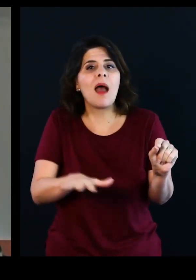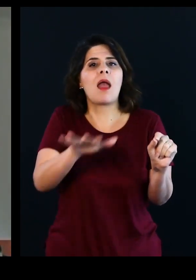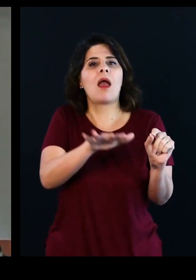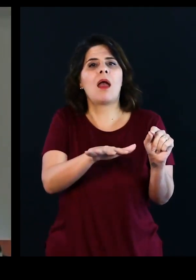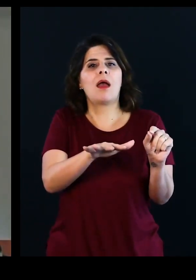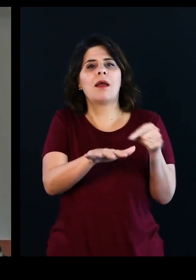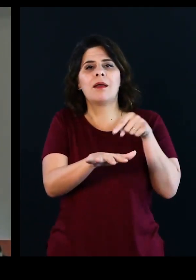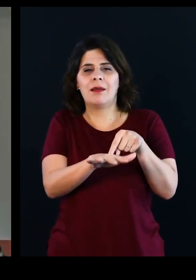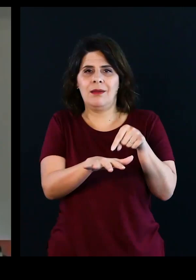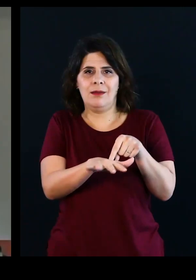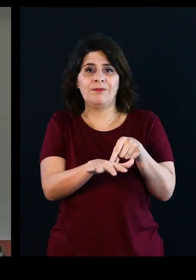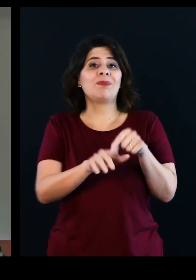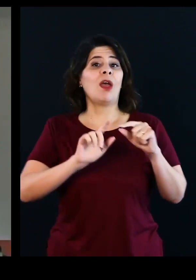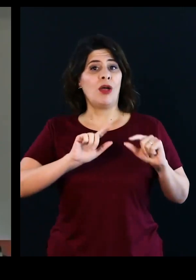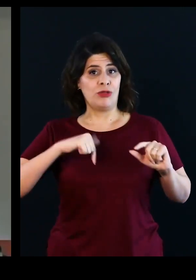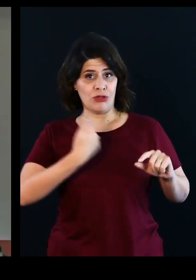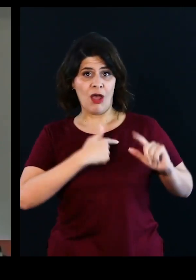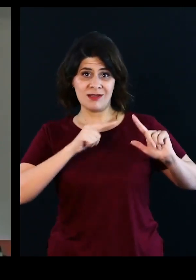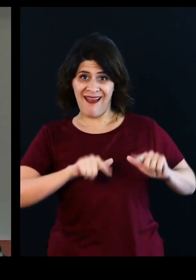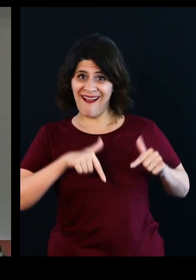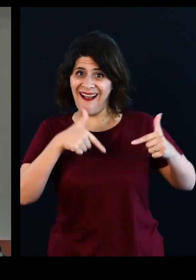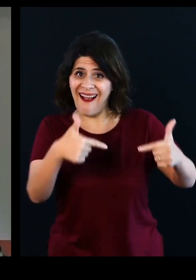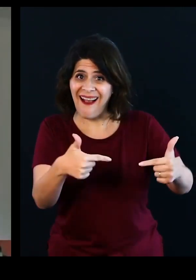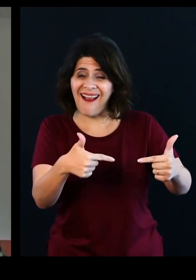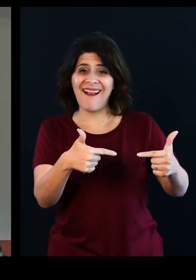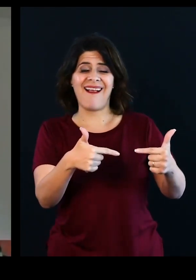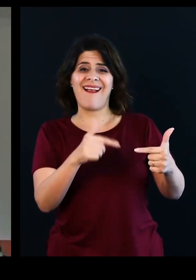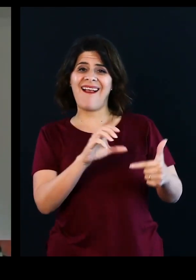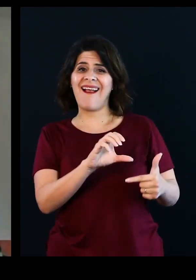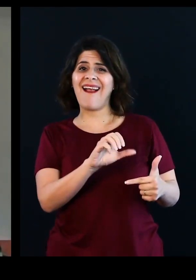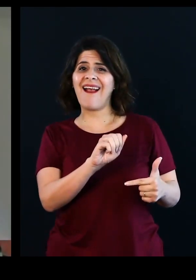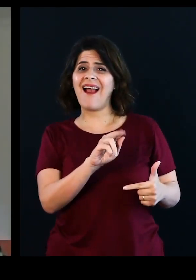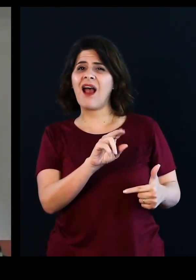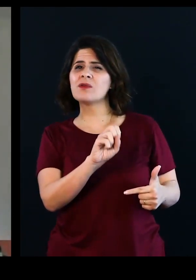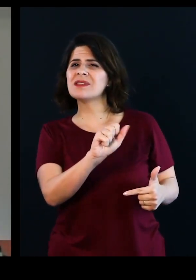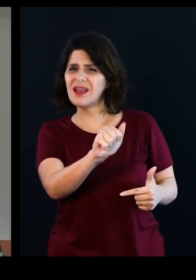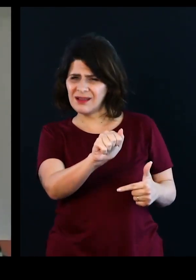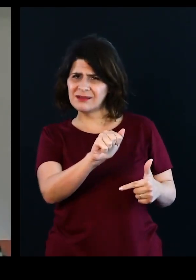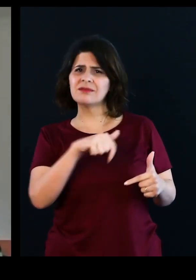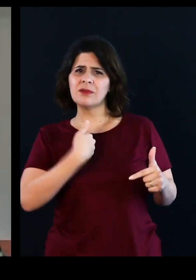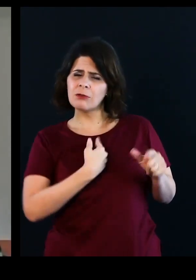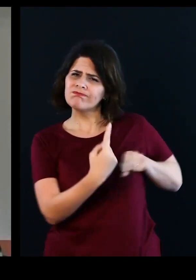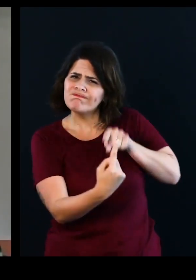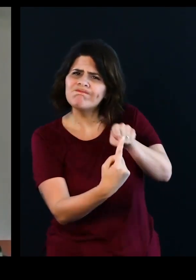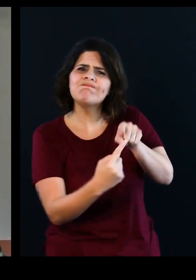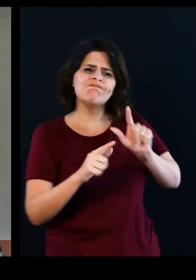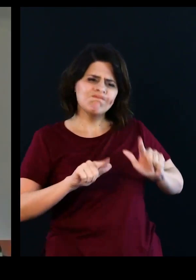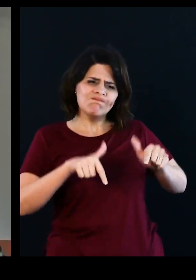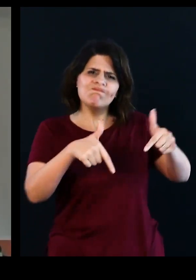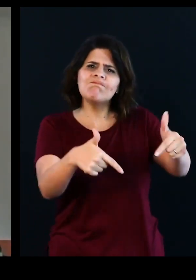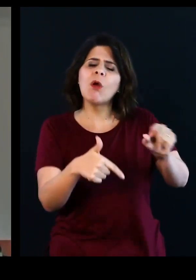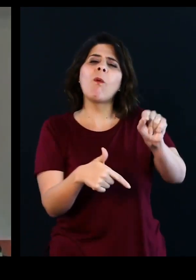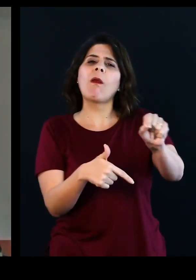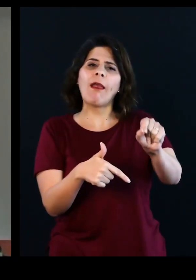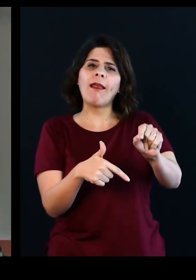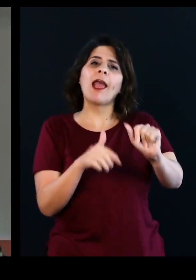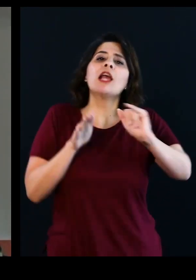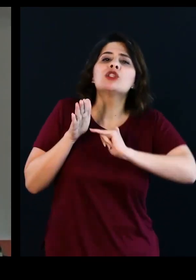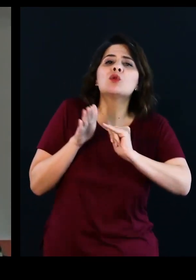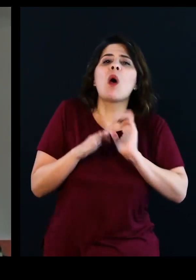empresa adota, a CPFL propõe e que o Instituto ajuda a desenvolver,